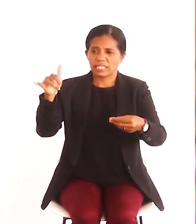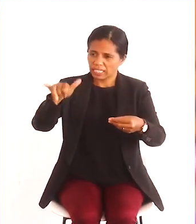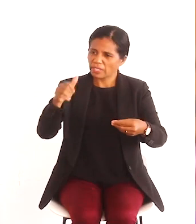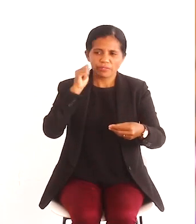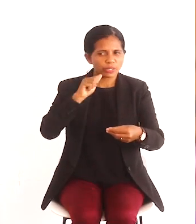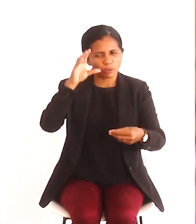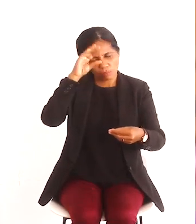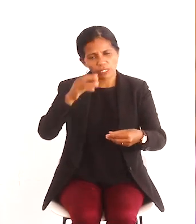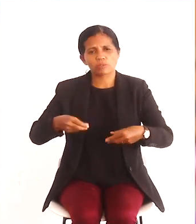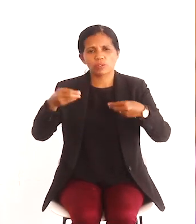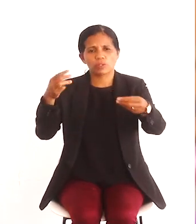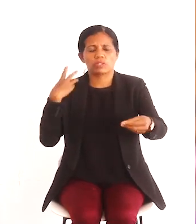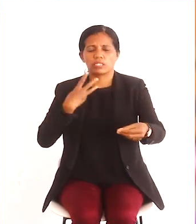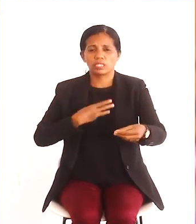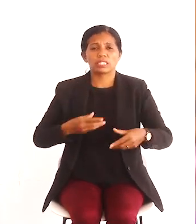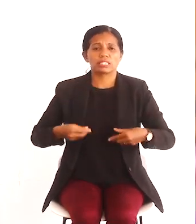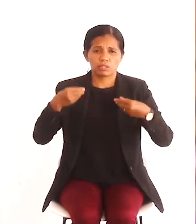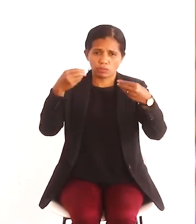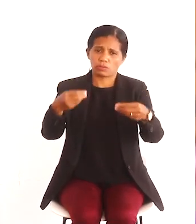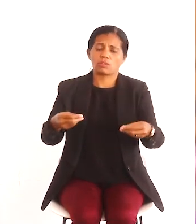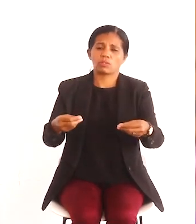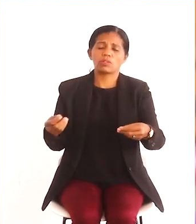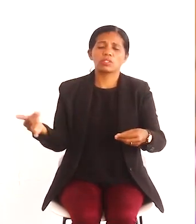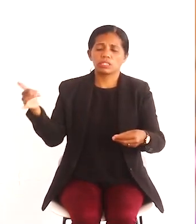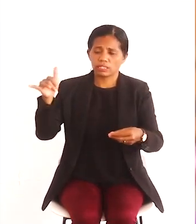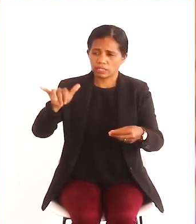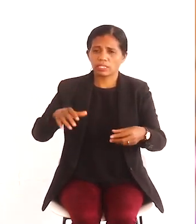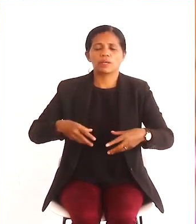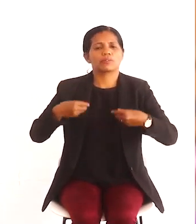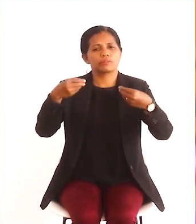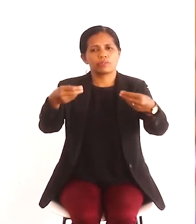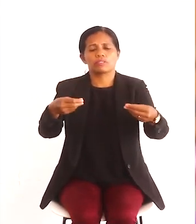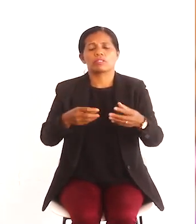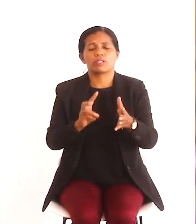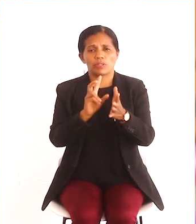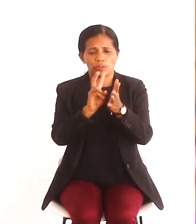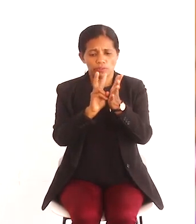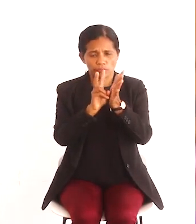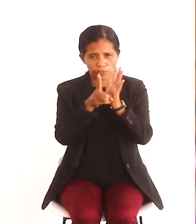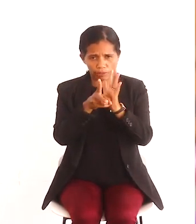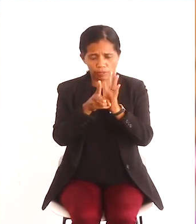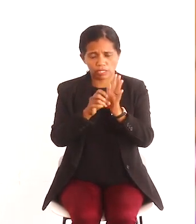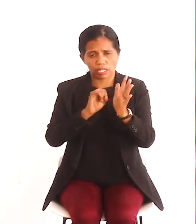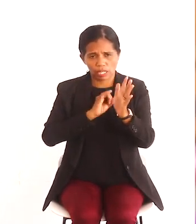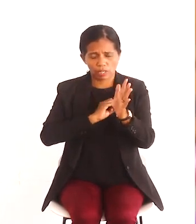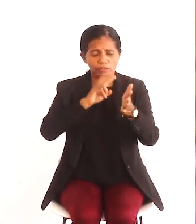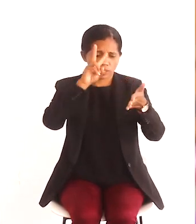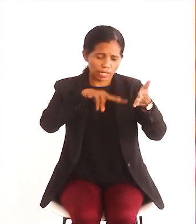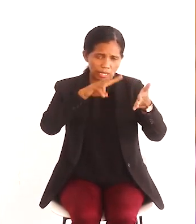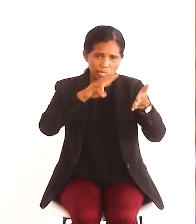nós demos, vocês deram. A terminação destes verbos que eu acabei de ler é